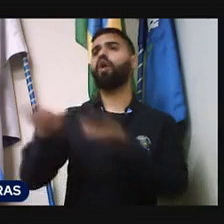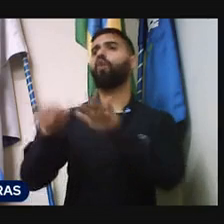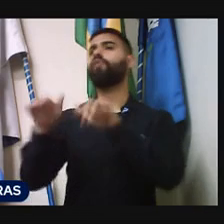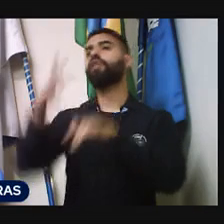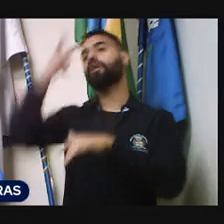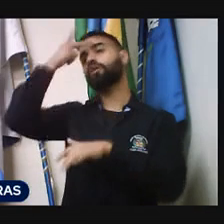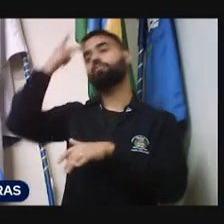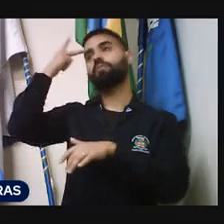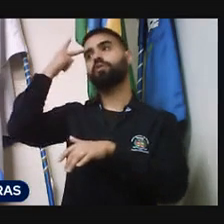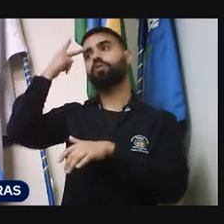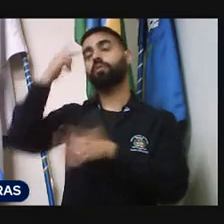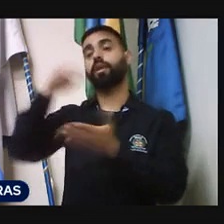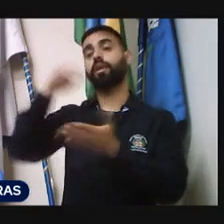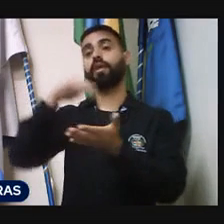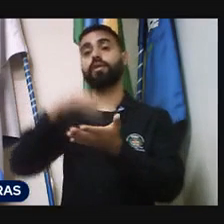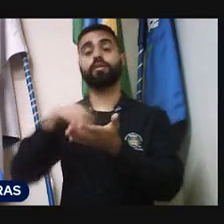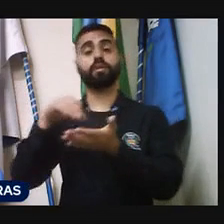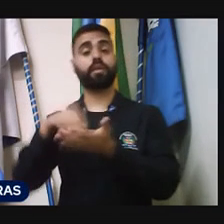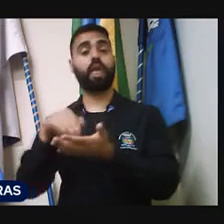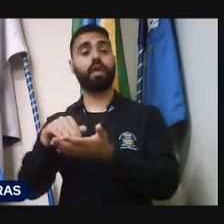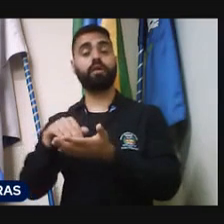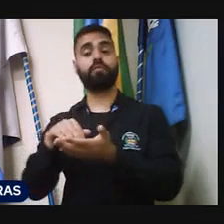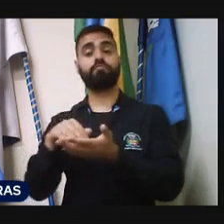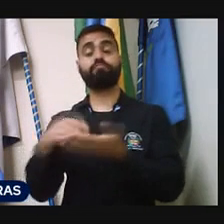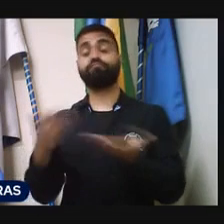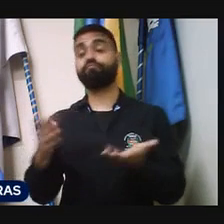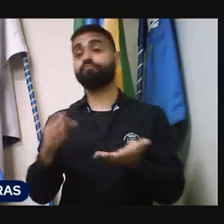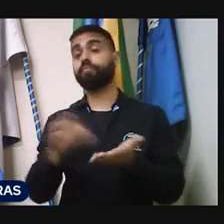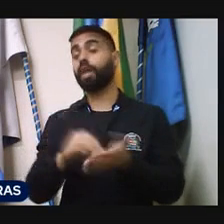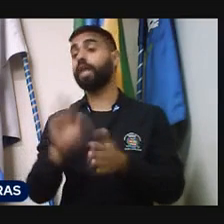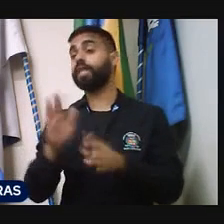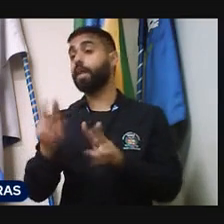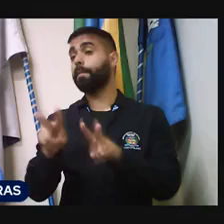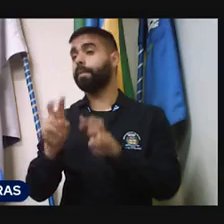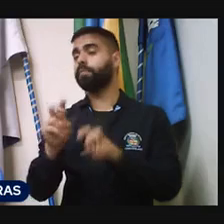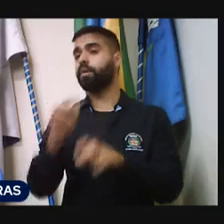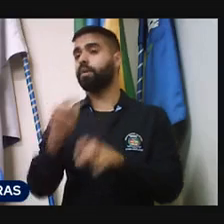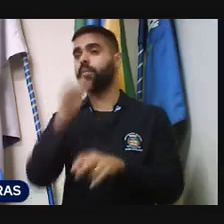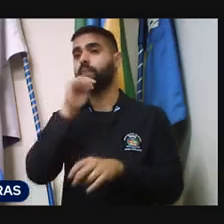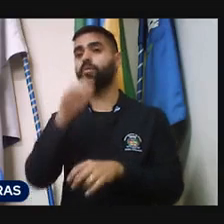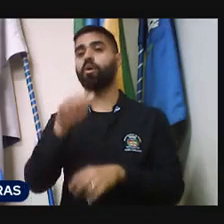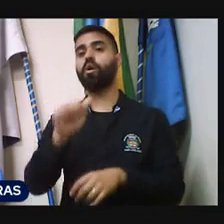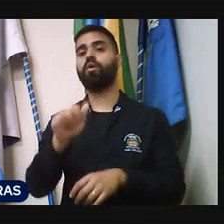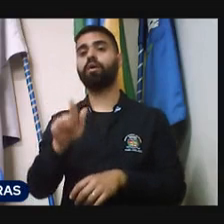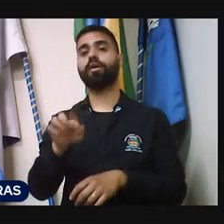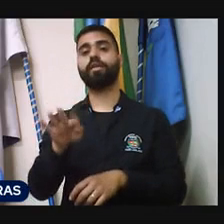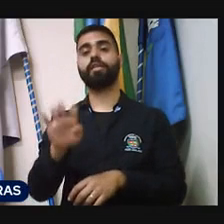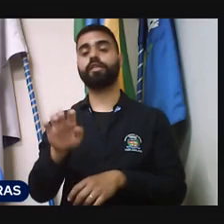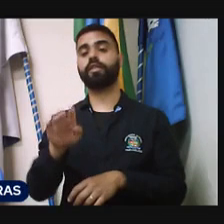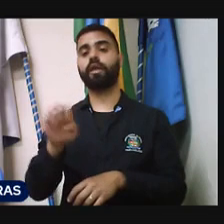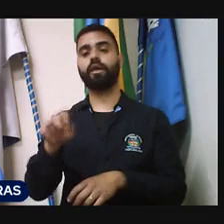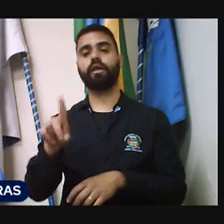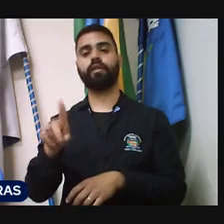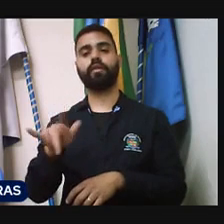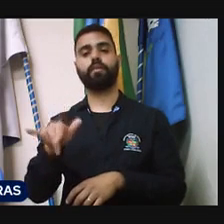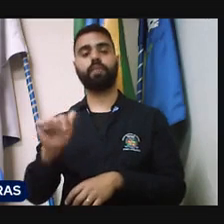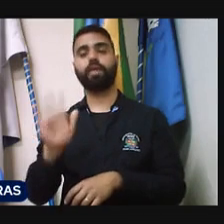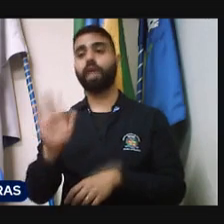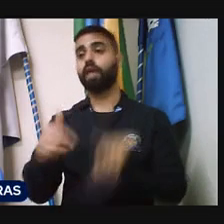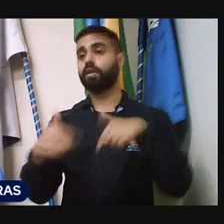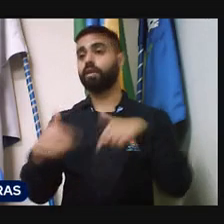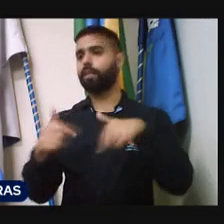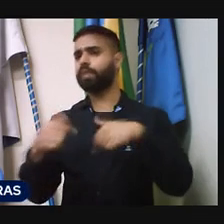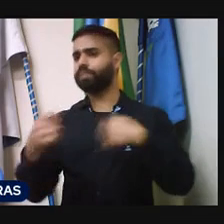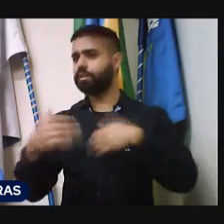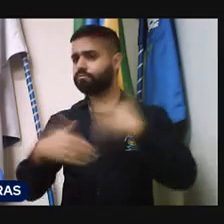um parte da secretaria desses agentes a gente viu que os agentes de endemias já estão inclusive trabalhando a gente